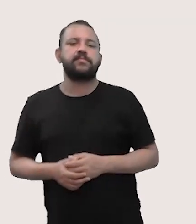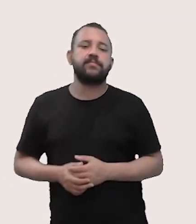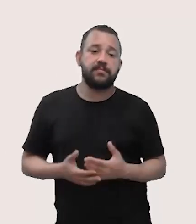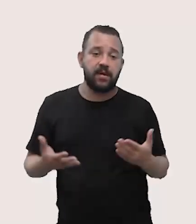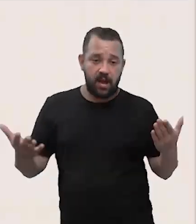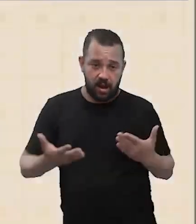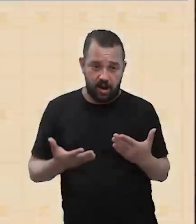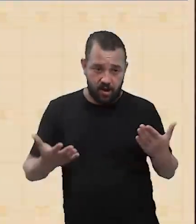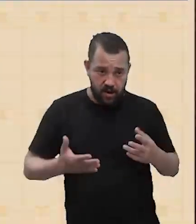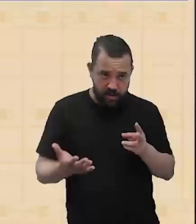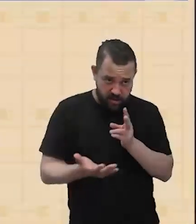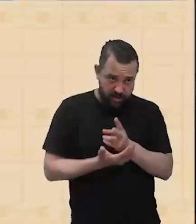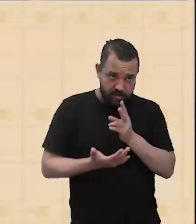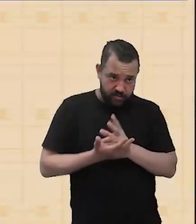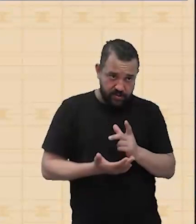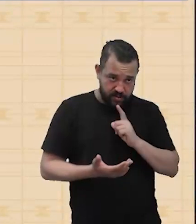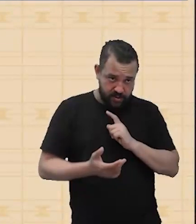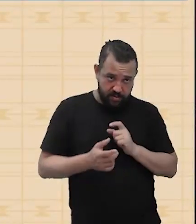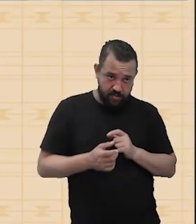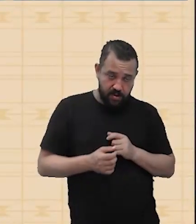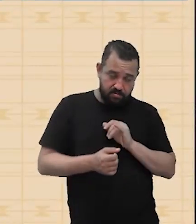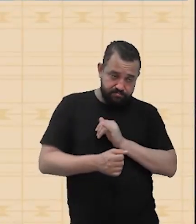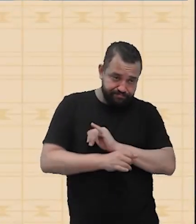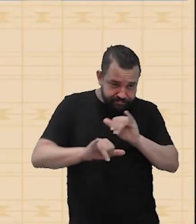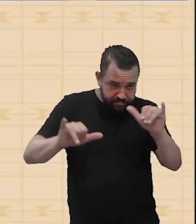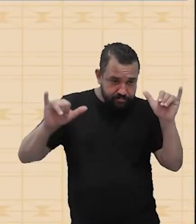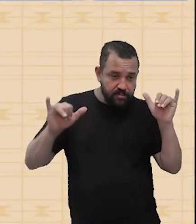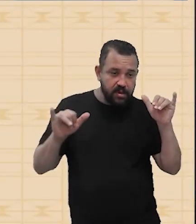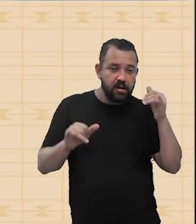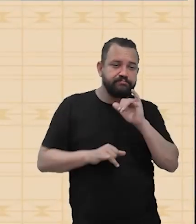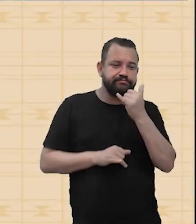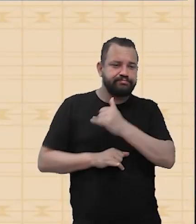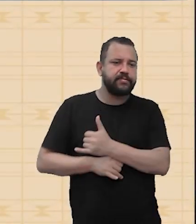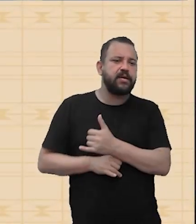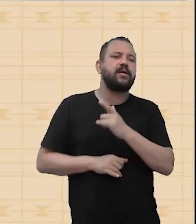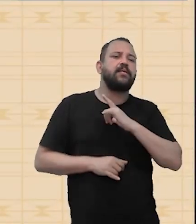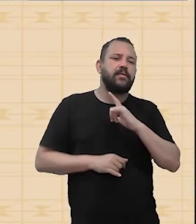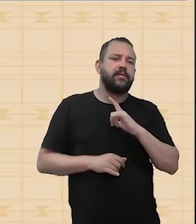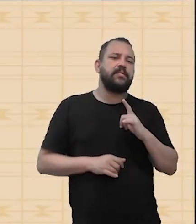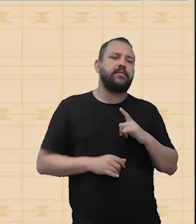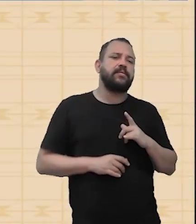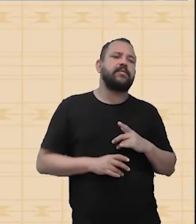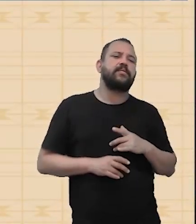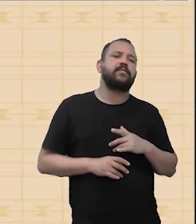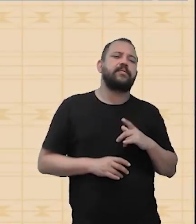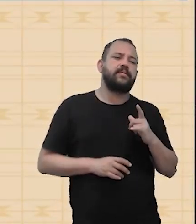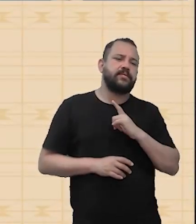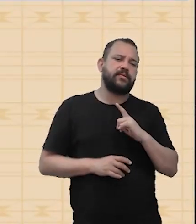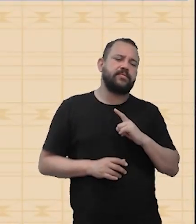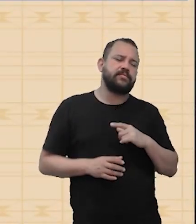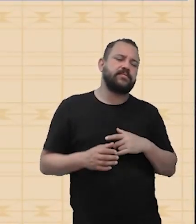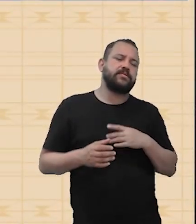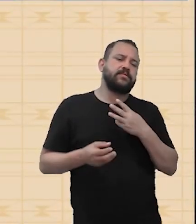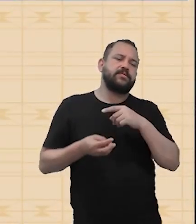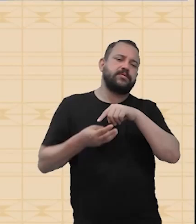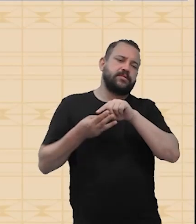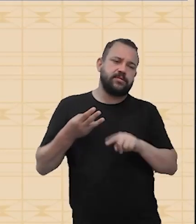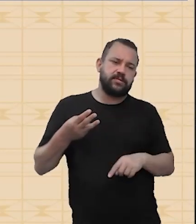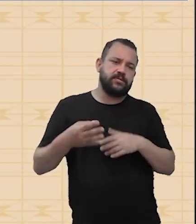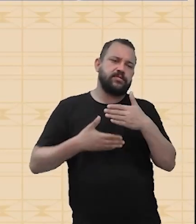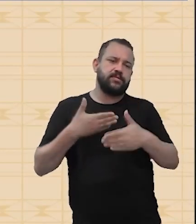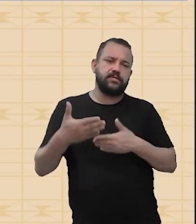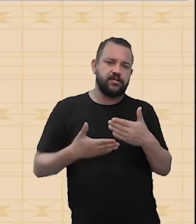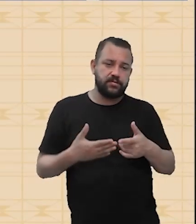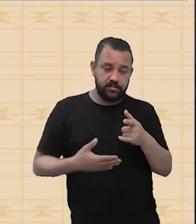gente tem uma propagação de energia, essa energia ela vai sendo ocorrida pelos três processos. E aí, você que está